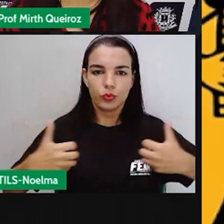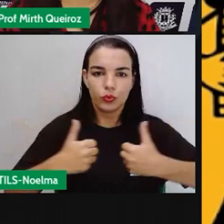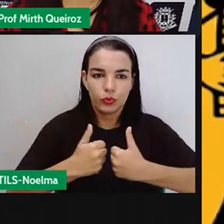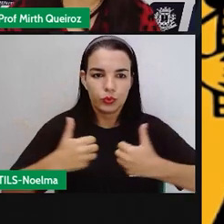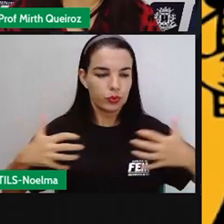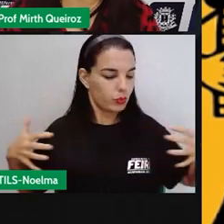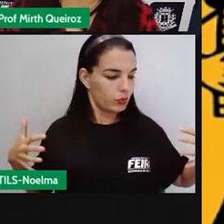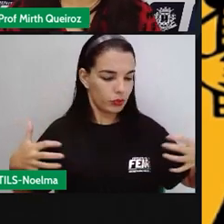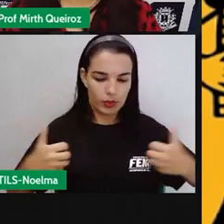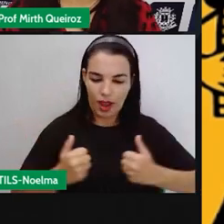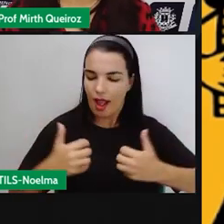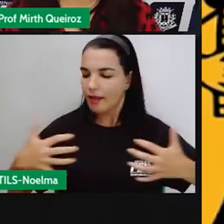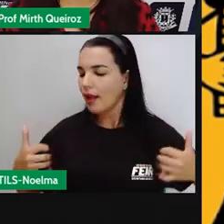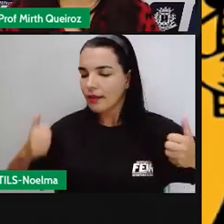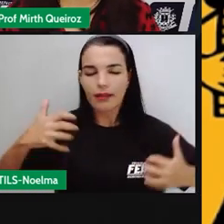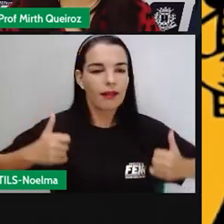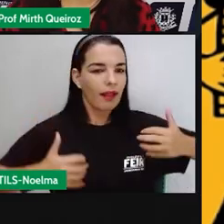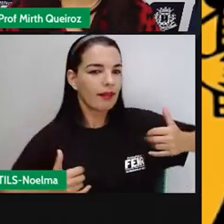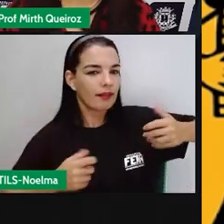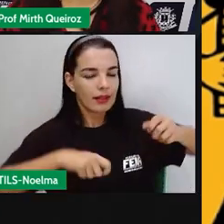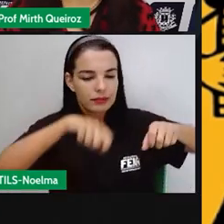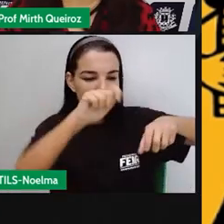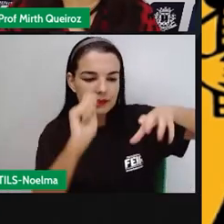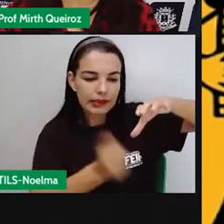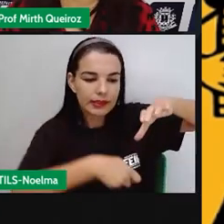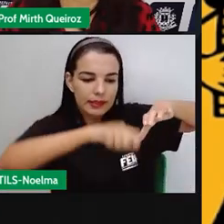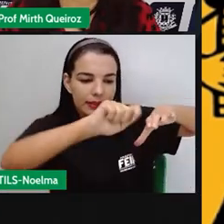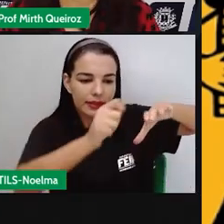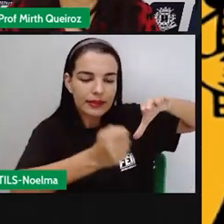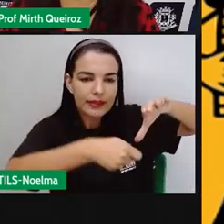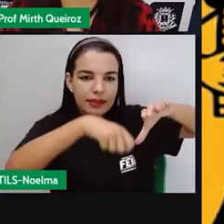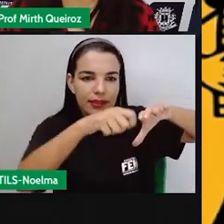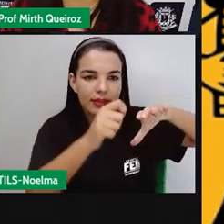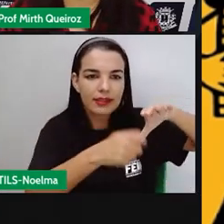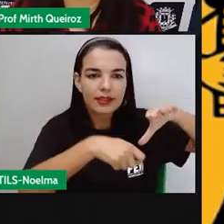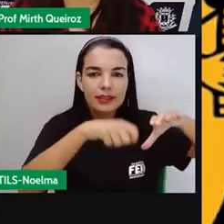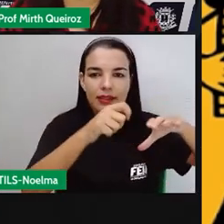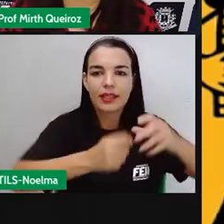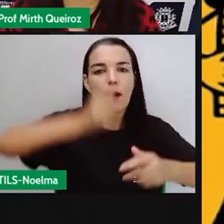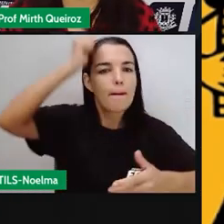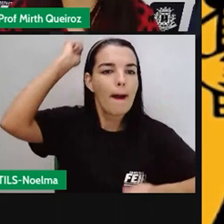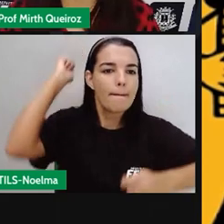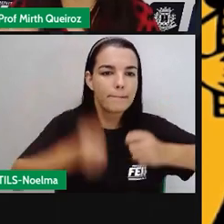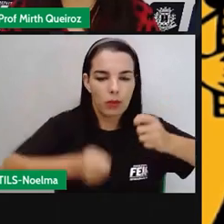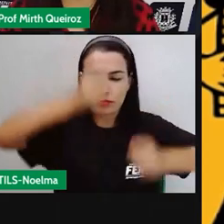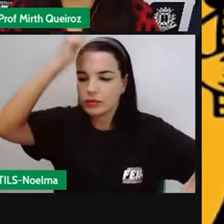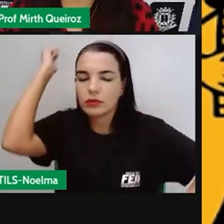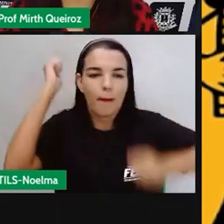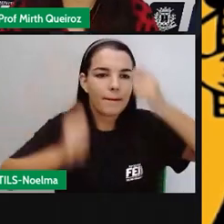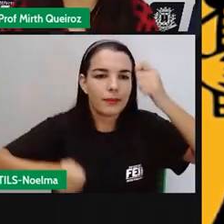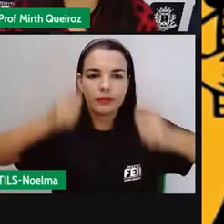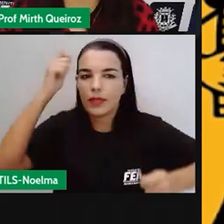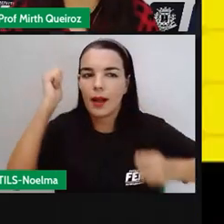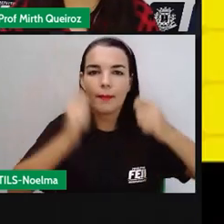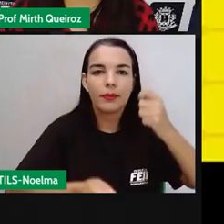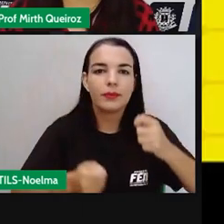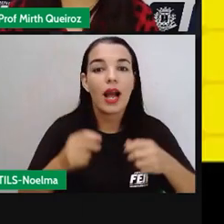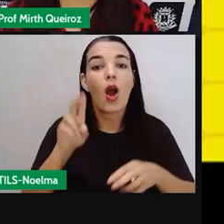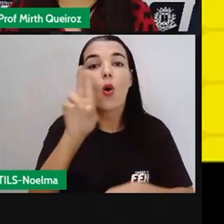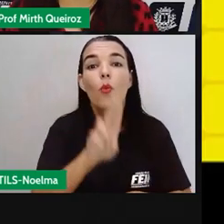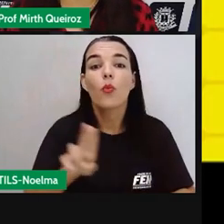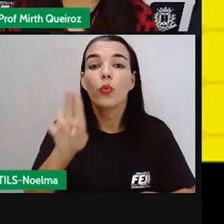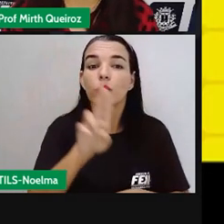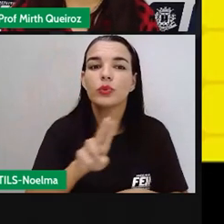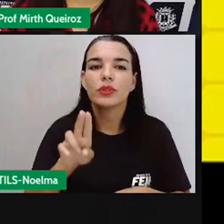é a sanfona, o triângulo e o zabumba, né? Os instrumentos utilizados para o forró, os